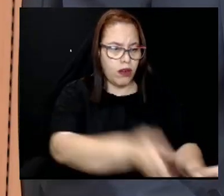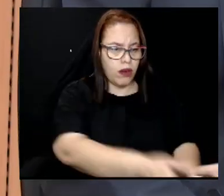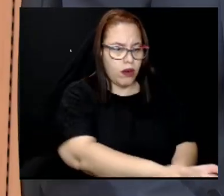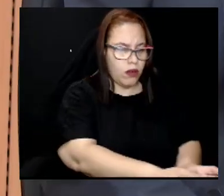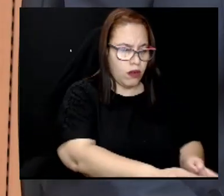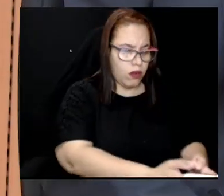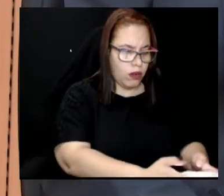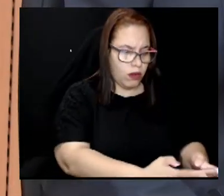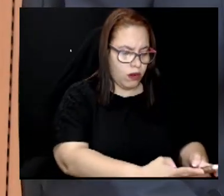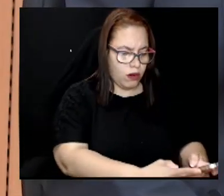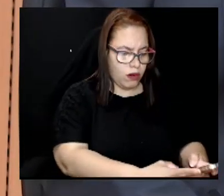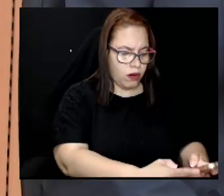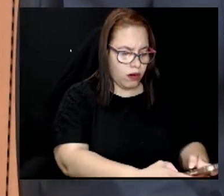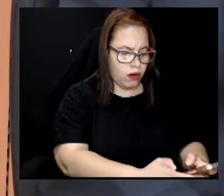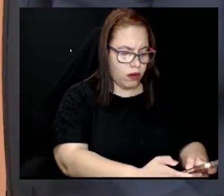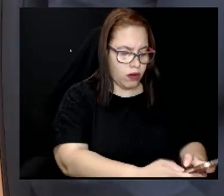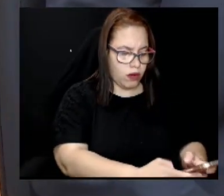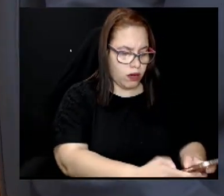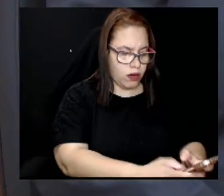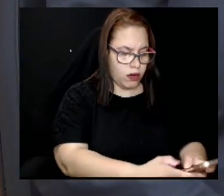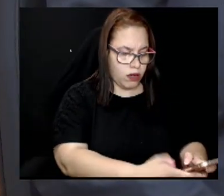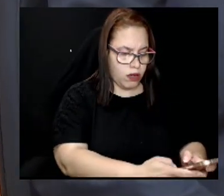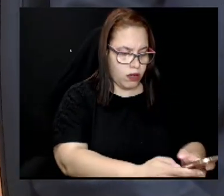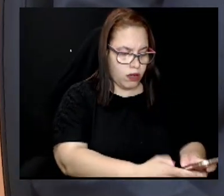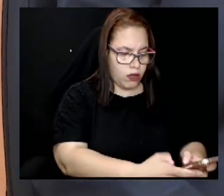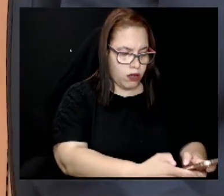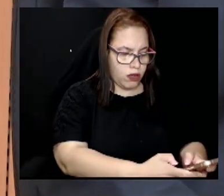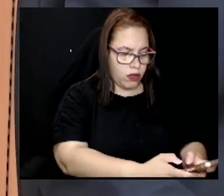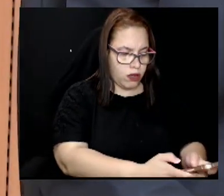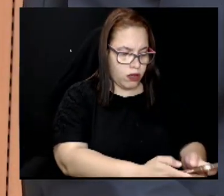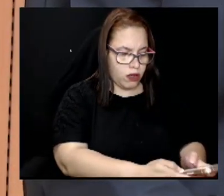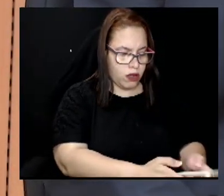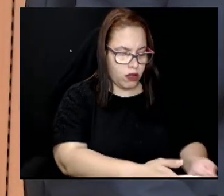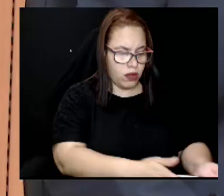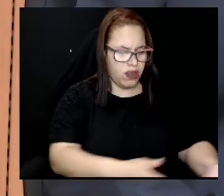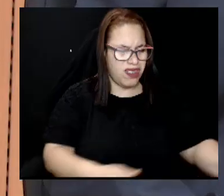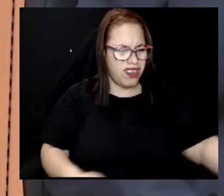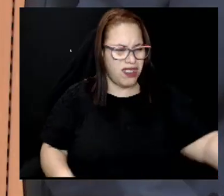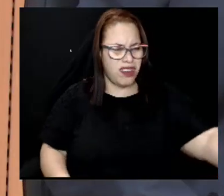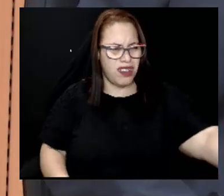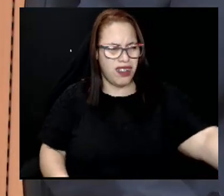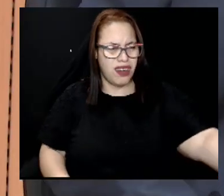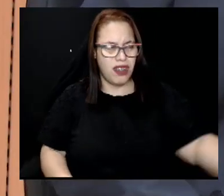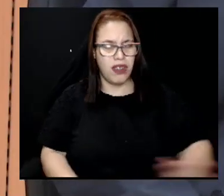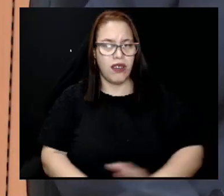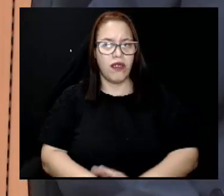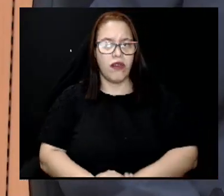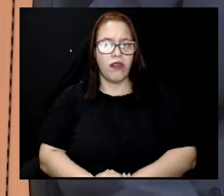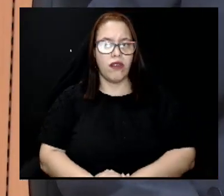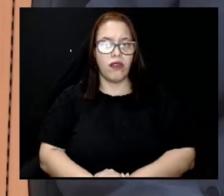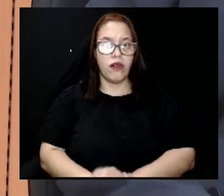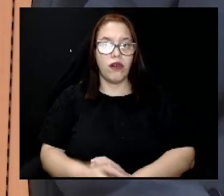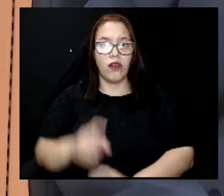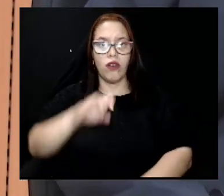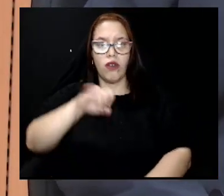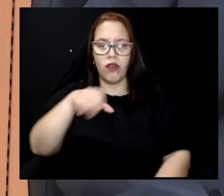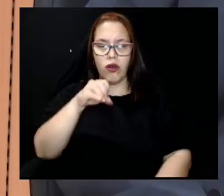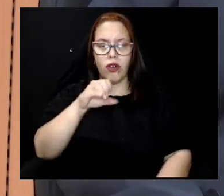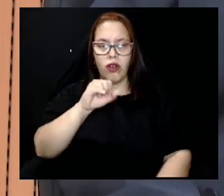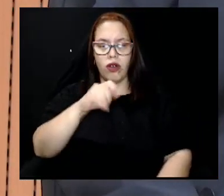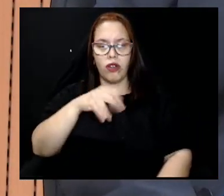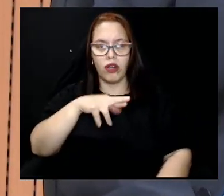doutora Gisele Rocha, que é oncologista, seja muito bem-vinda. Ao doutor José Carlos Torres, que é